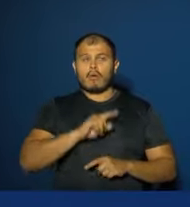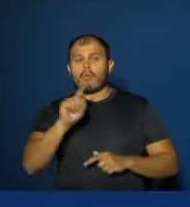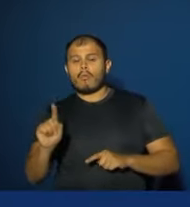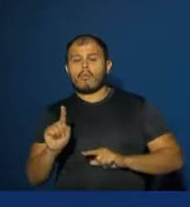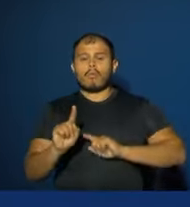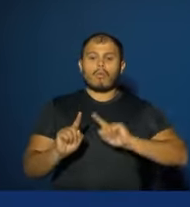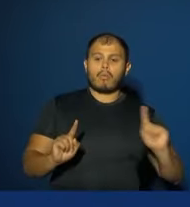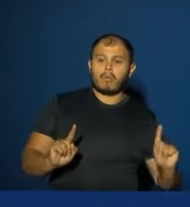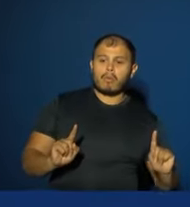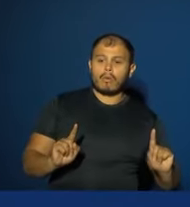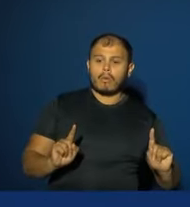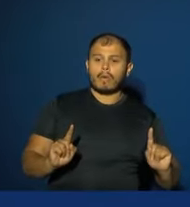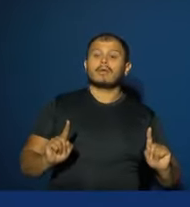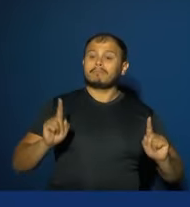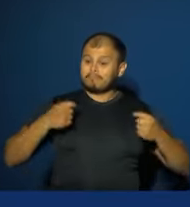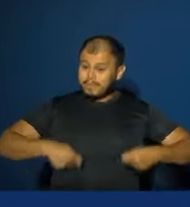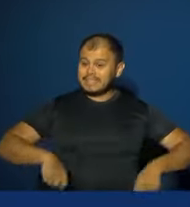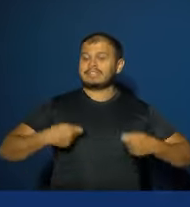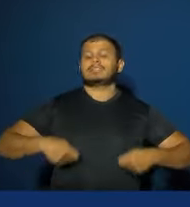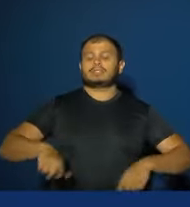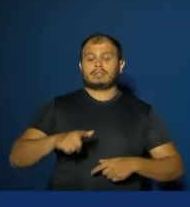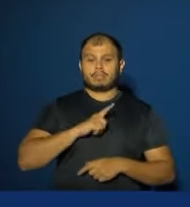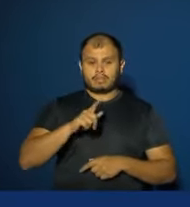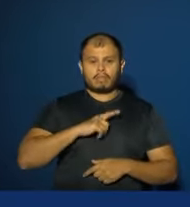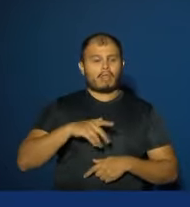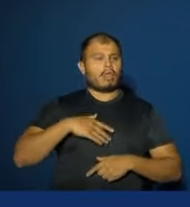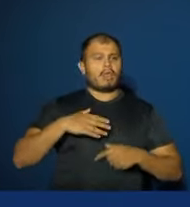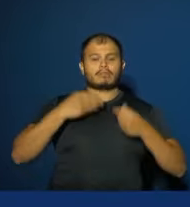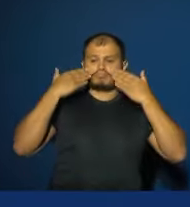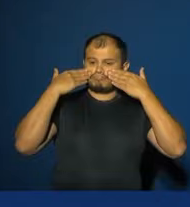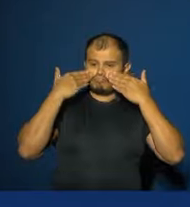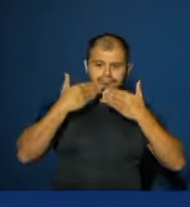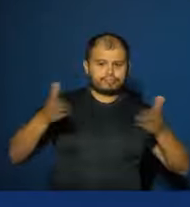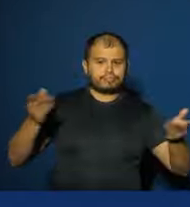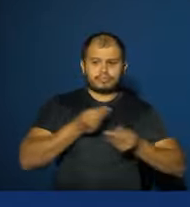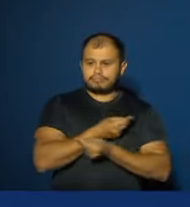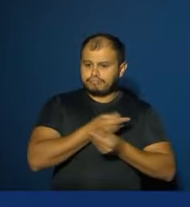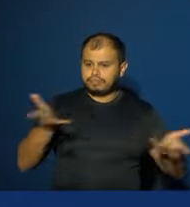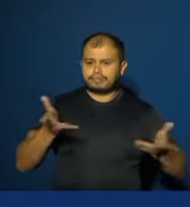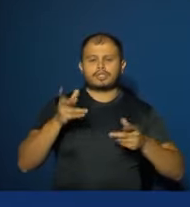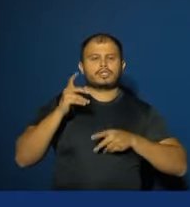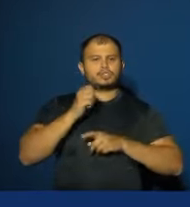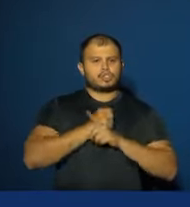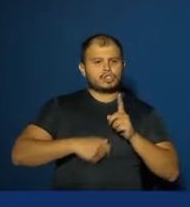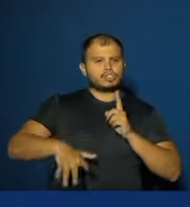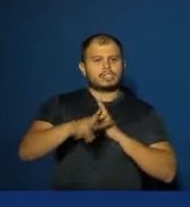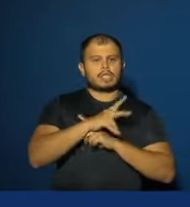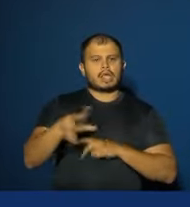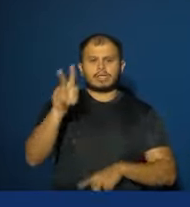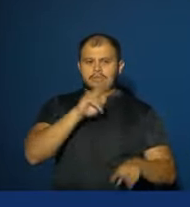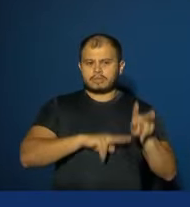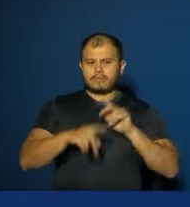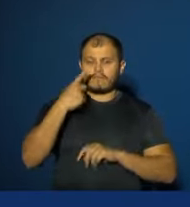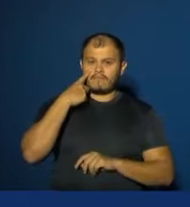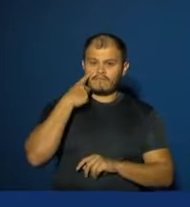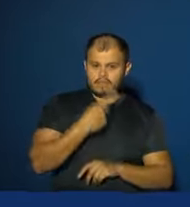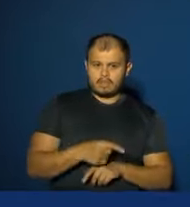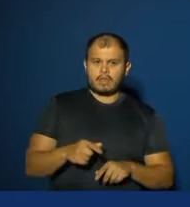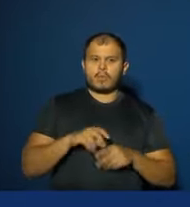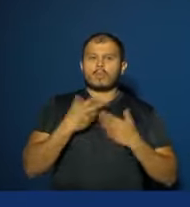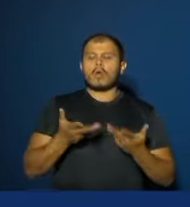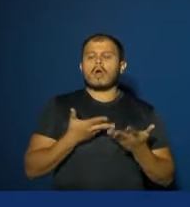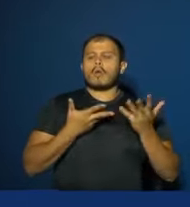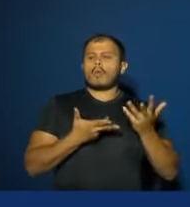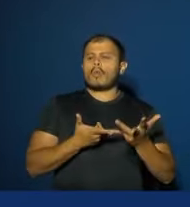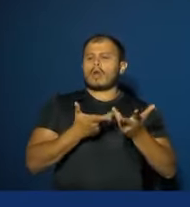outro, acho que tem que ser colocado de forma transparente para a sociedade a qualidade e a eficiência